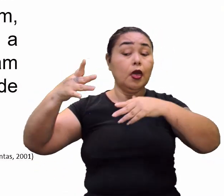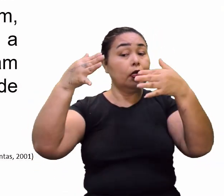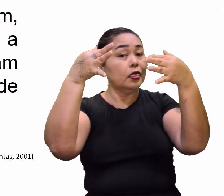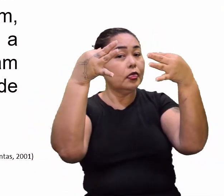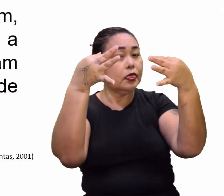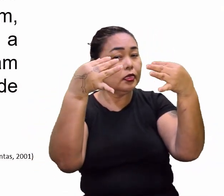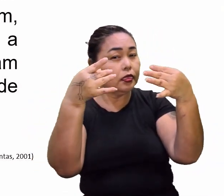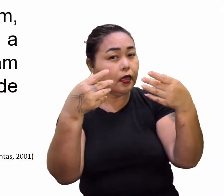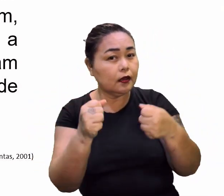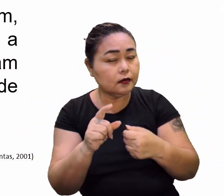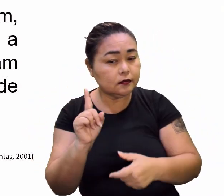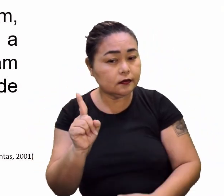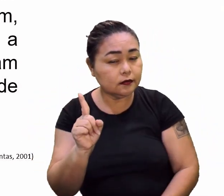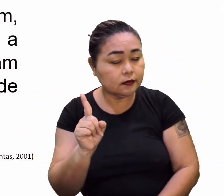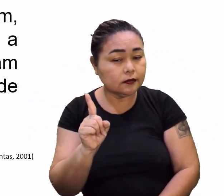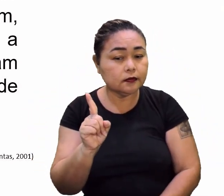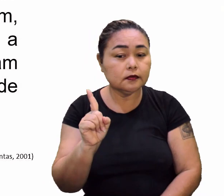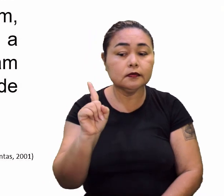detalhe, Rogério,